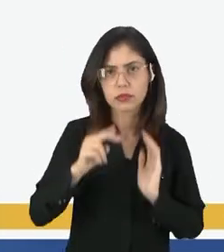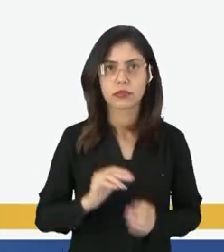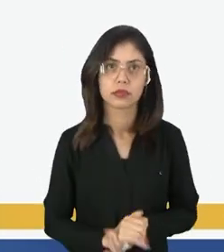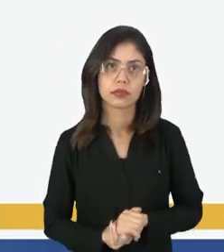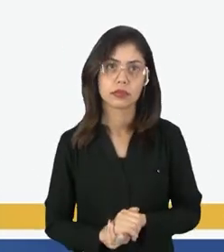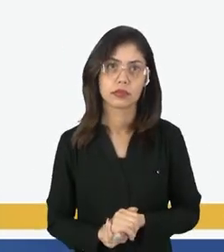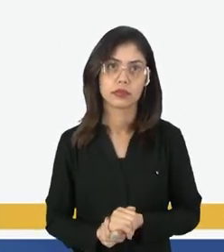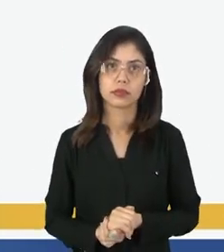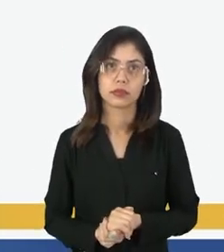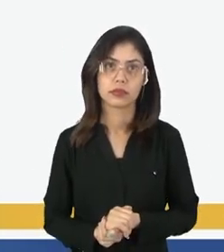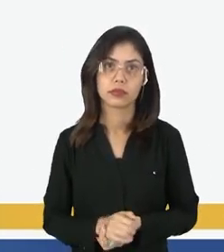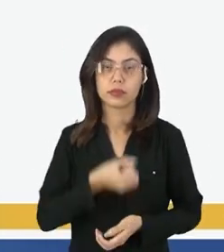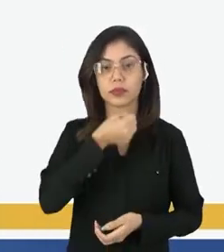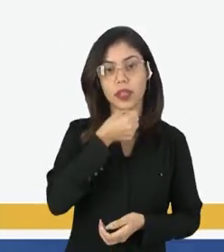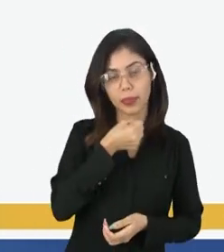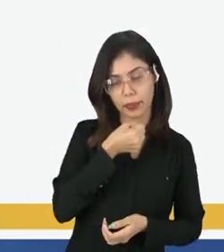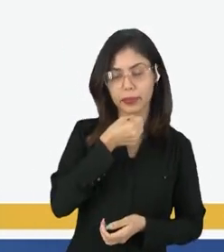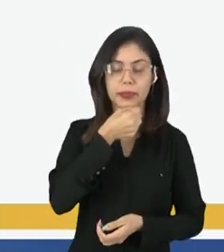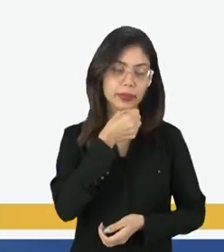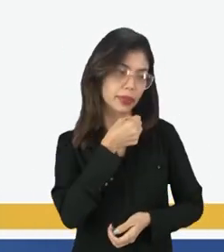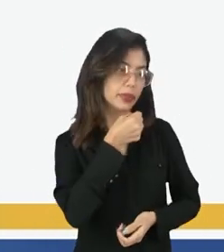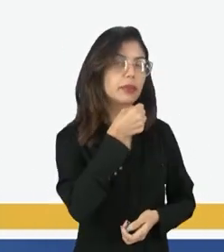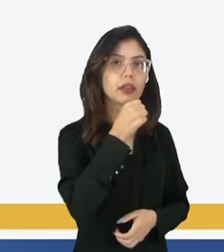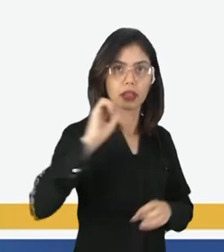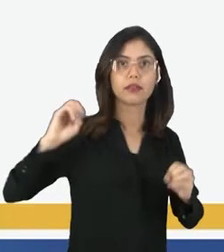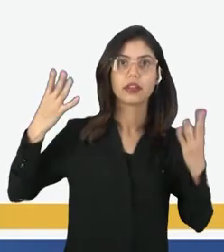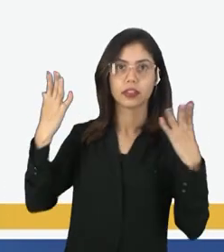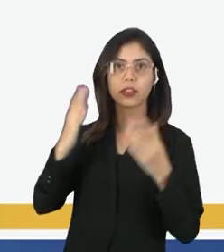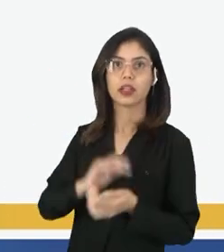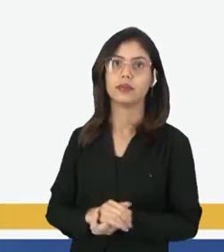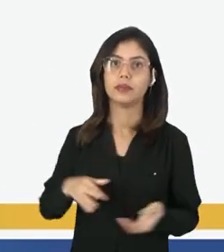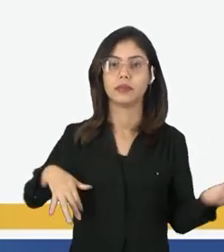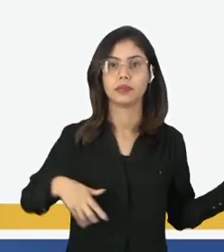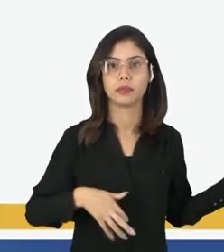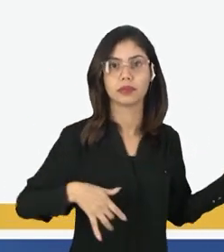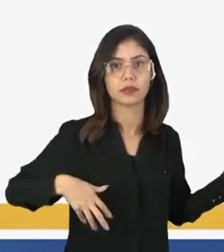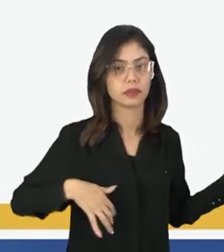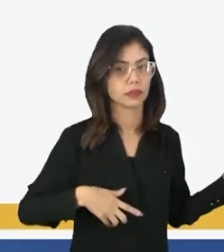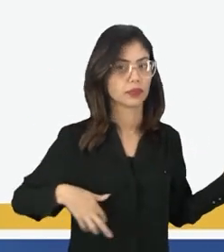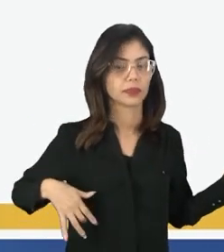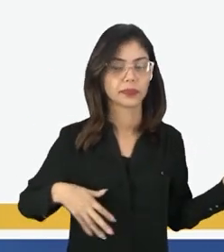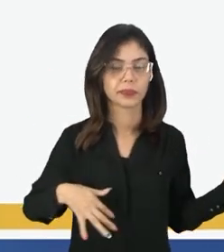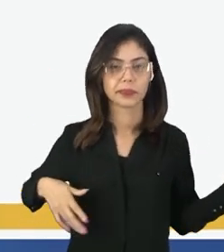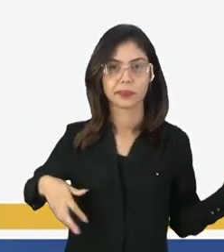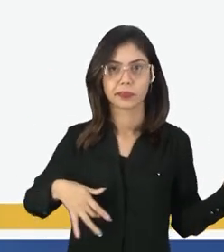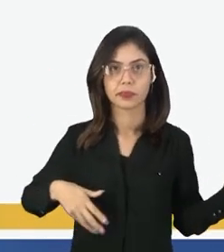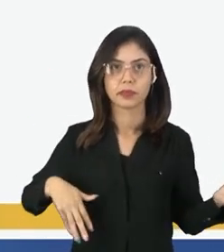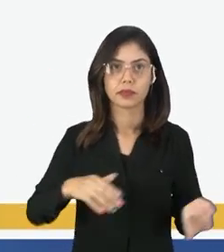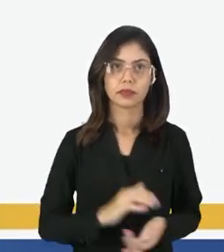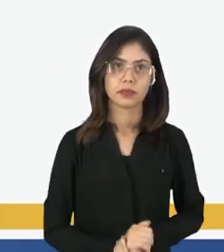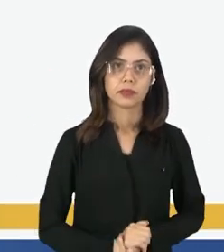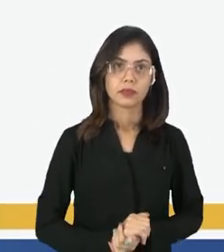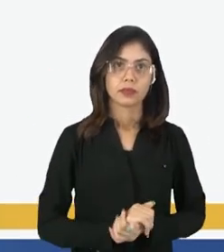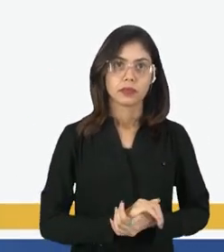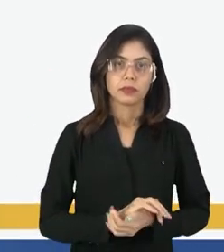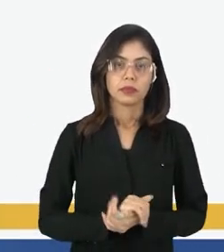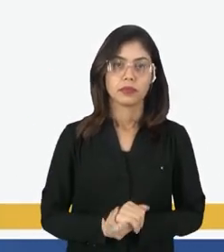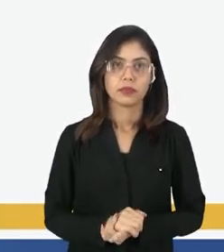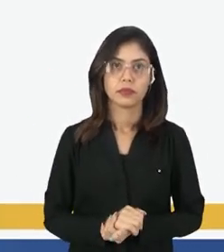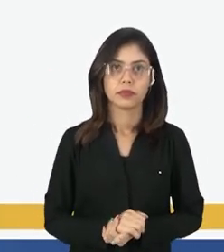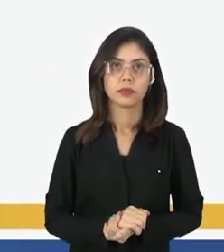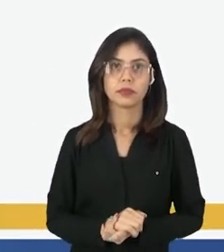ela era ela seria a cantora é animadora da festa e o urubu o Tom cantou